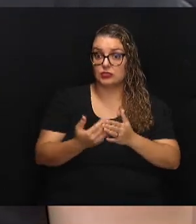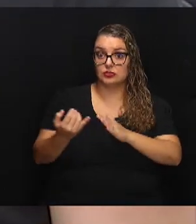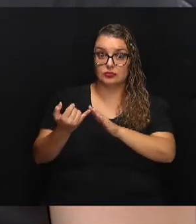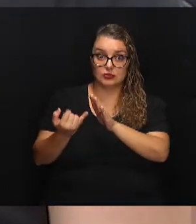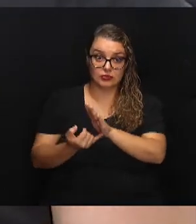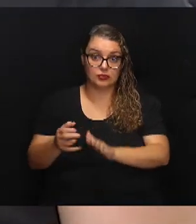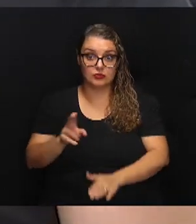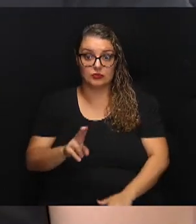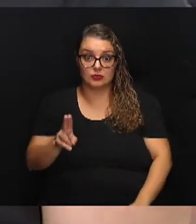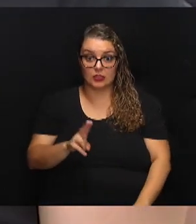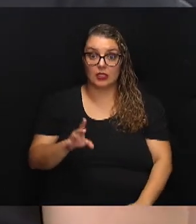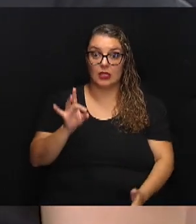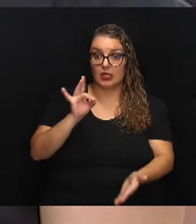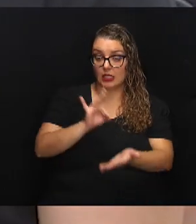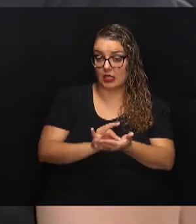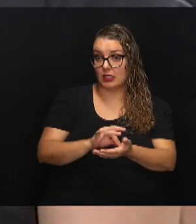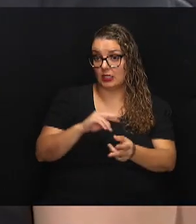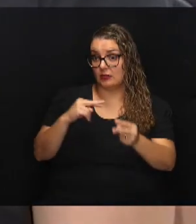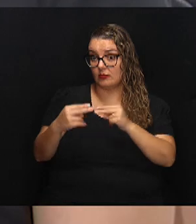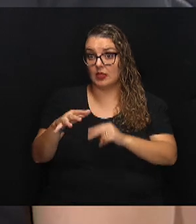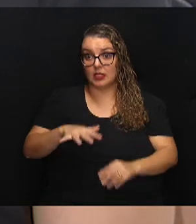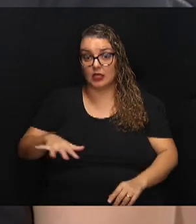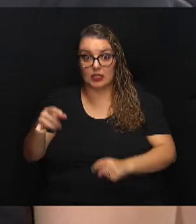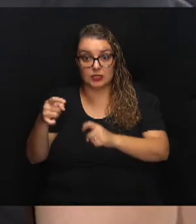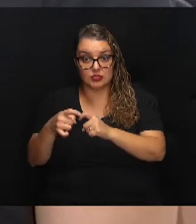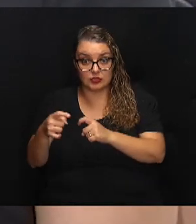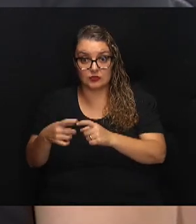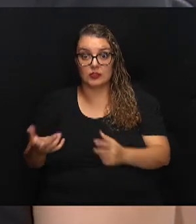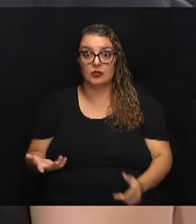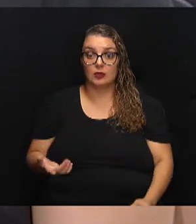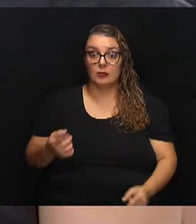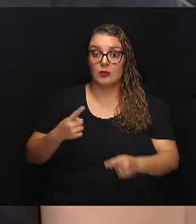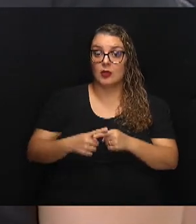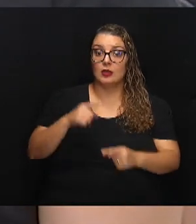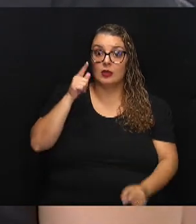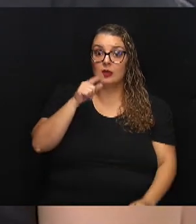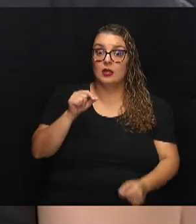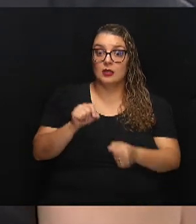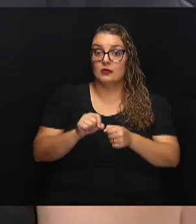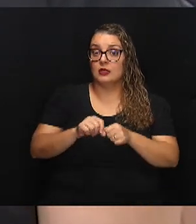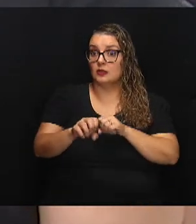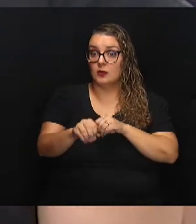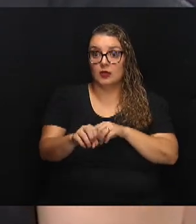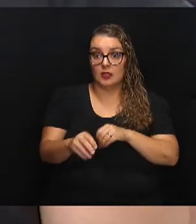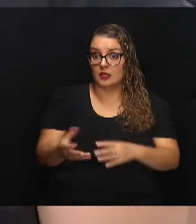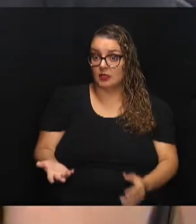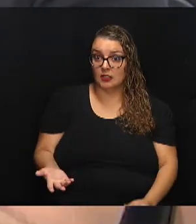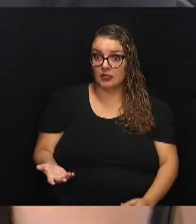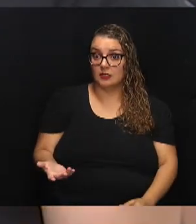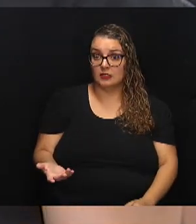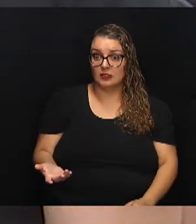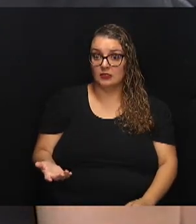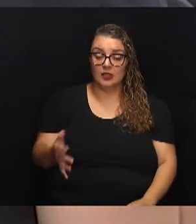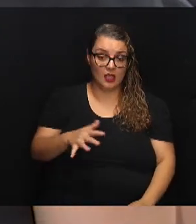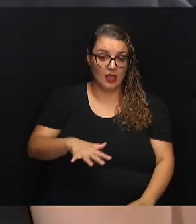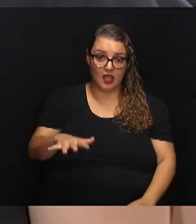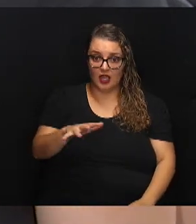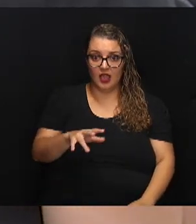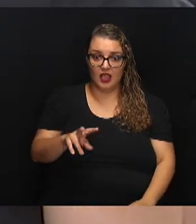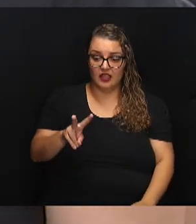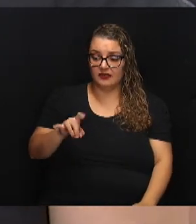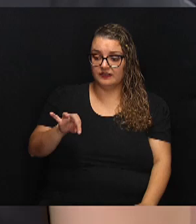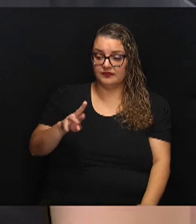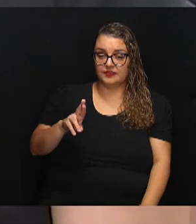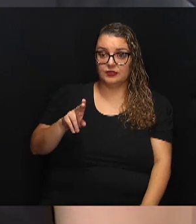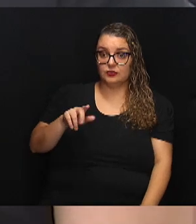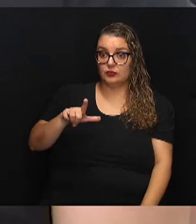usando a realidade virtual para a área de medicina, porque você consegue, por exemplo, fazer um ensino em realidade virtual, você vendo o corpo humano como ele